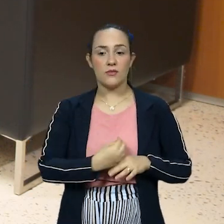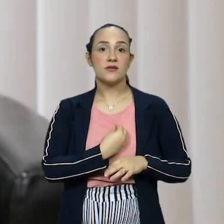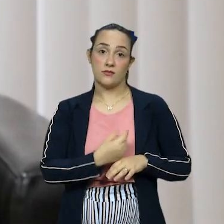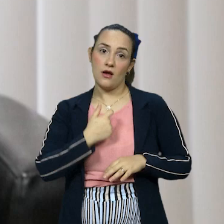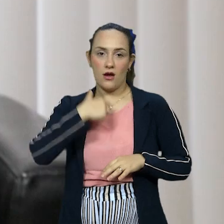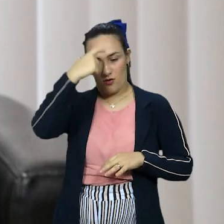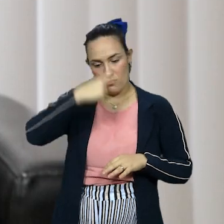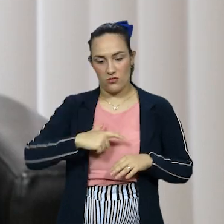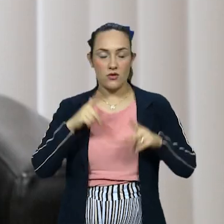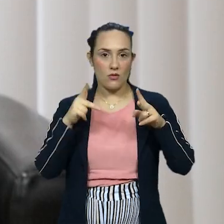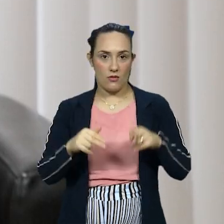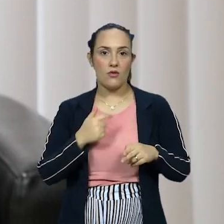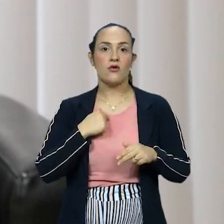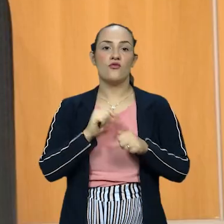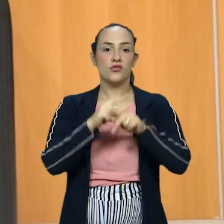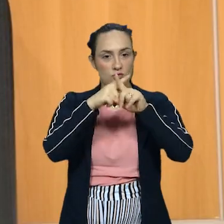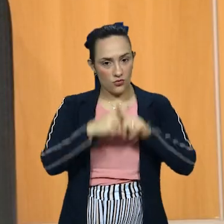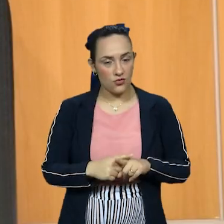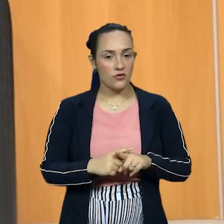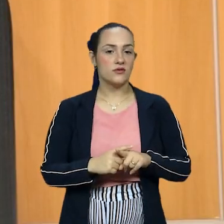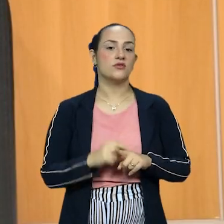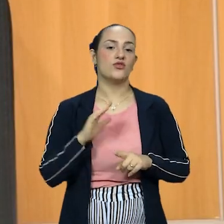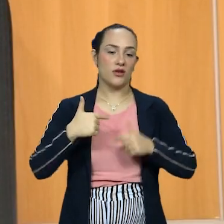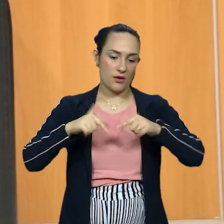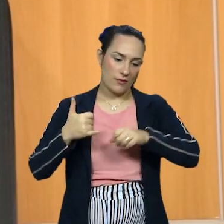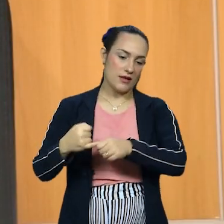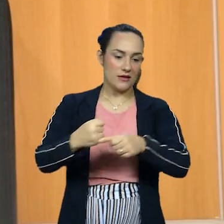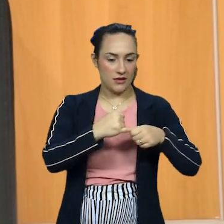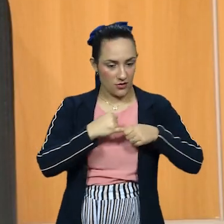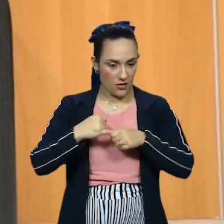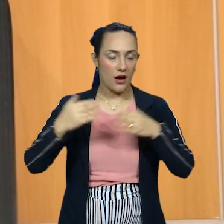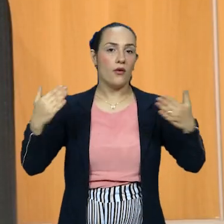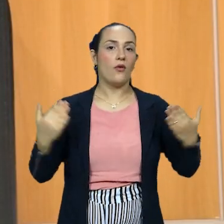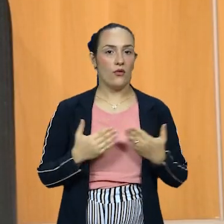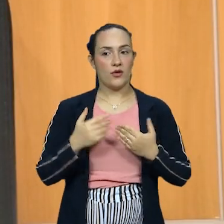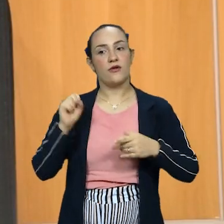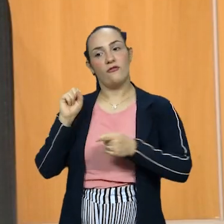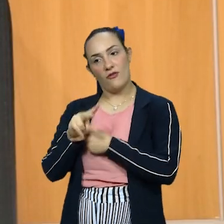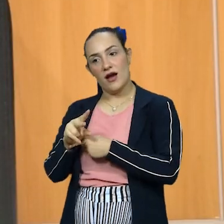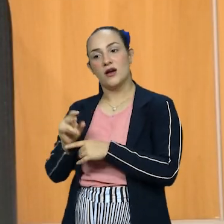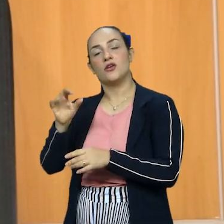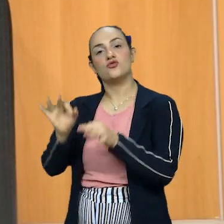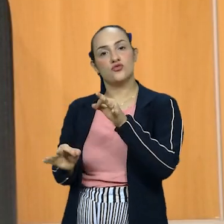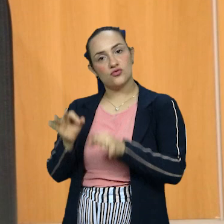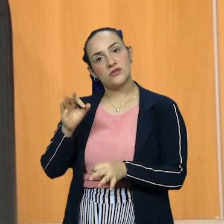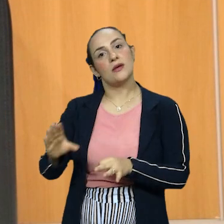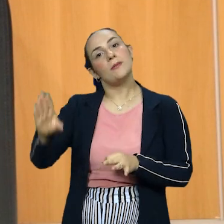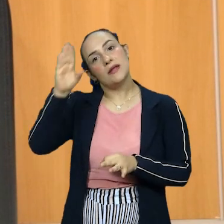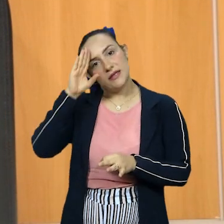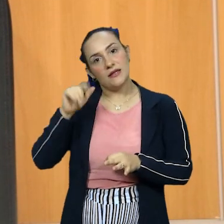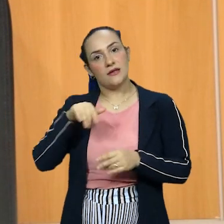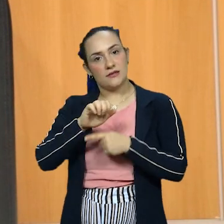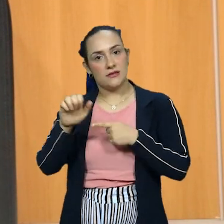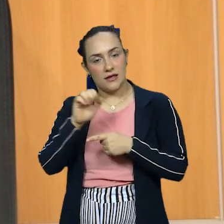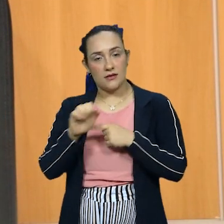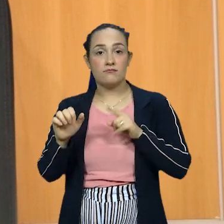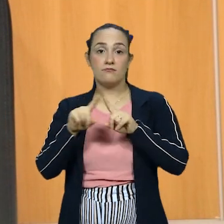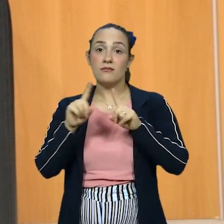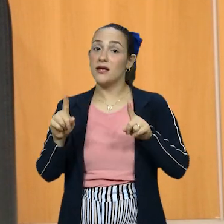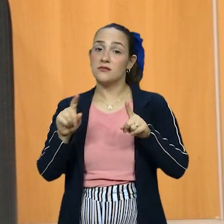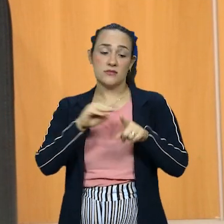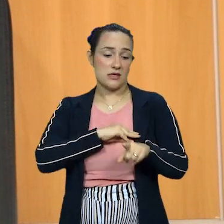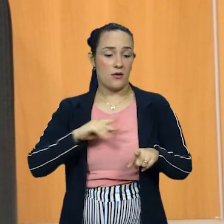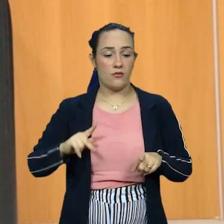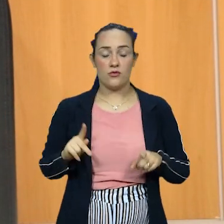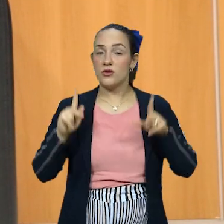carreira, como o meu caso, que fiz concurso, passei pelo interior, né, e ocupo a vara da Justiça Militar Estadual. O